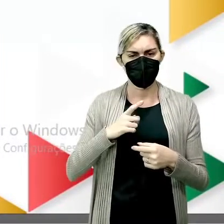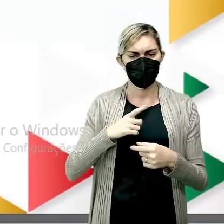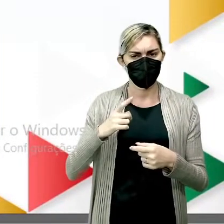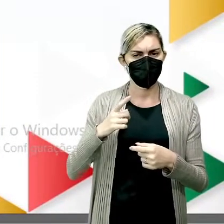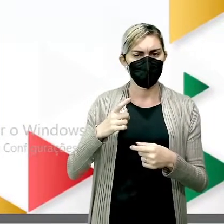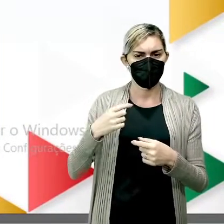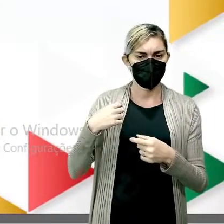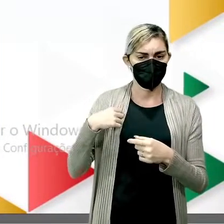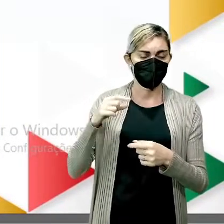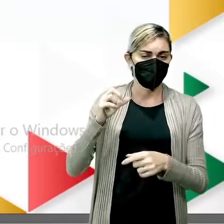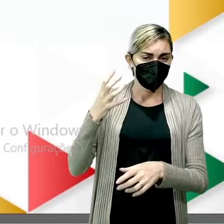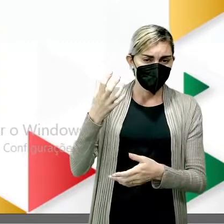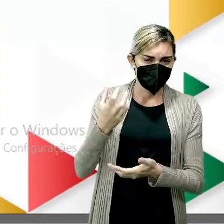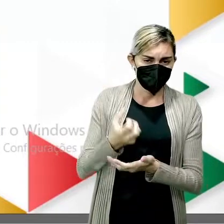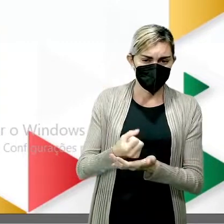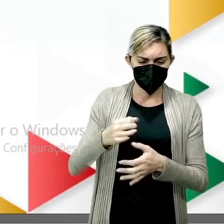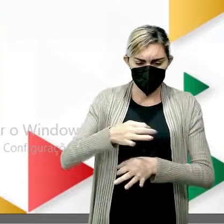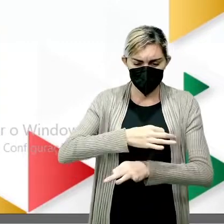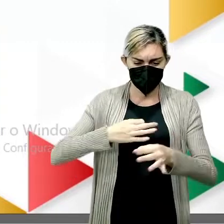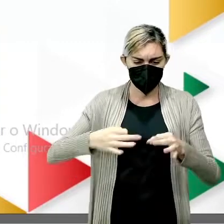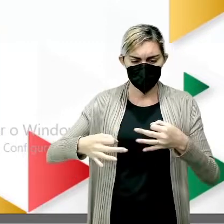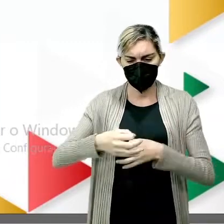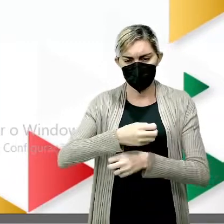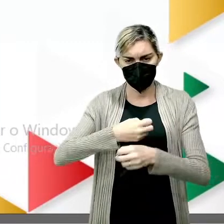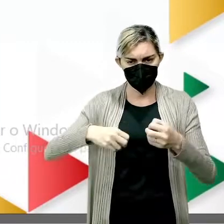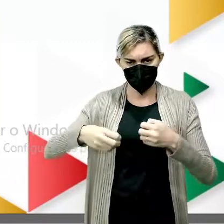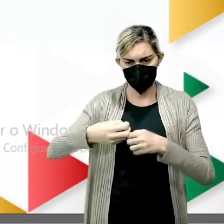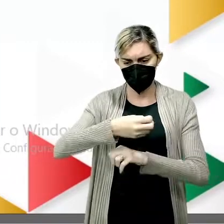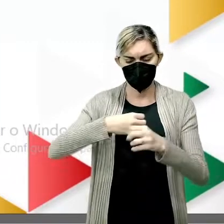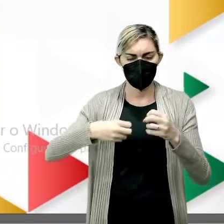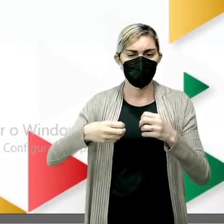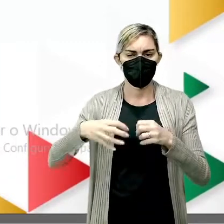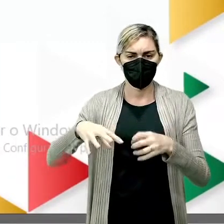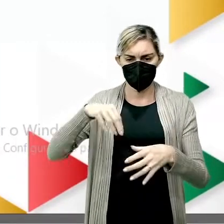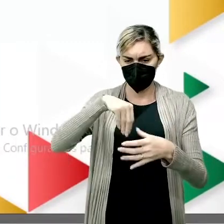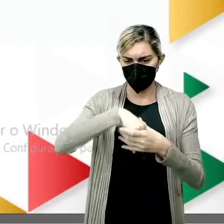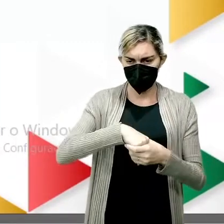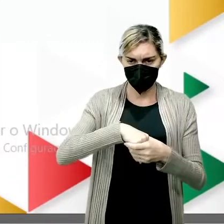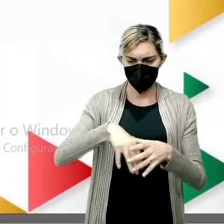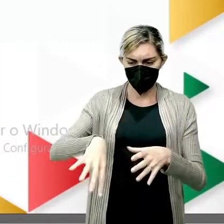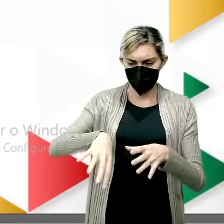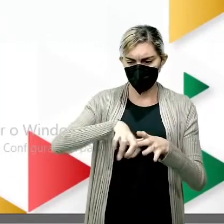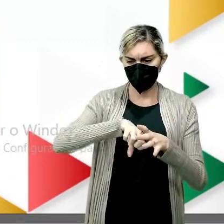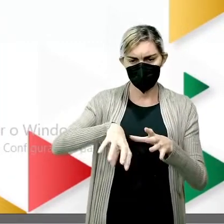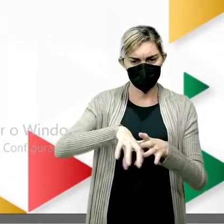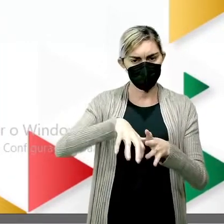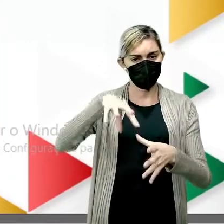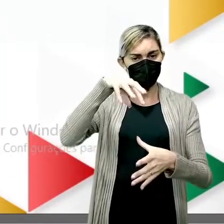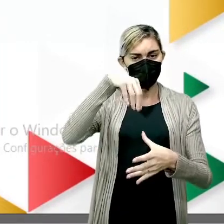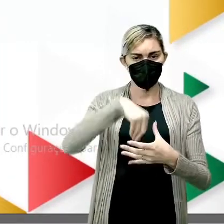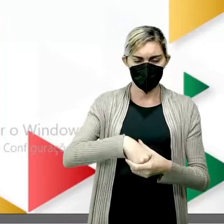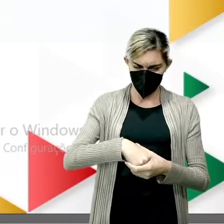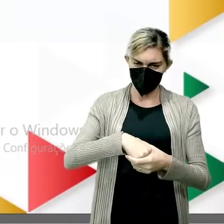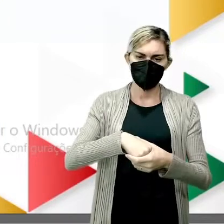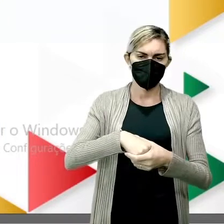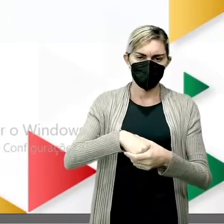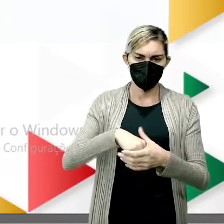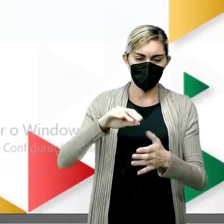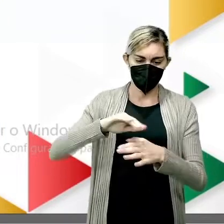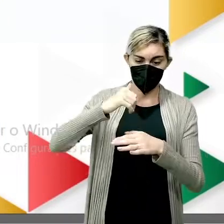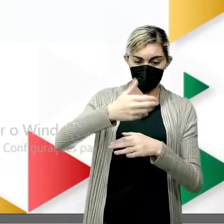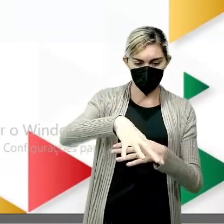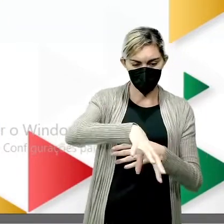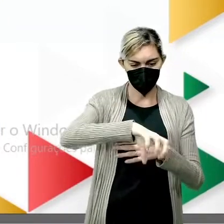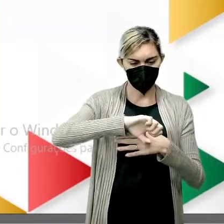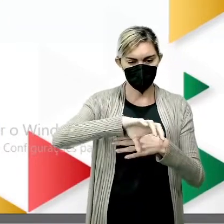carregadoras. As células, elas irão carregar para dentro de si o que está no exterior, né?